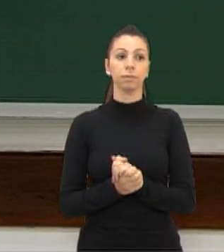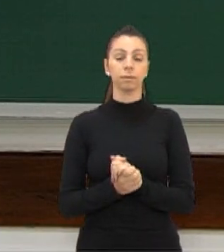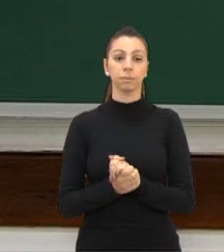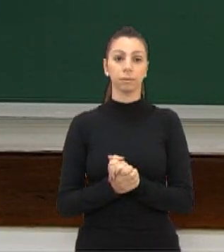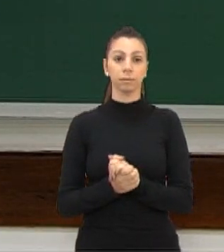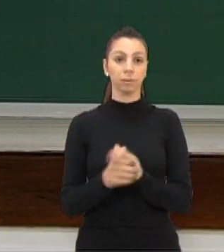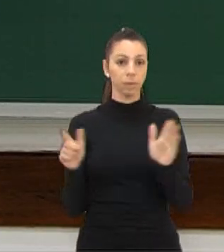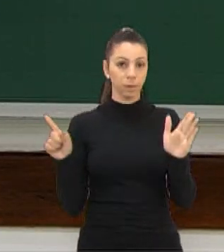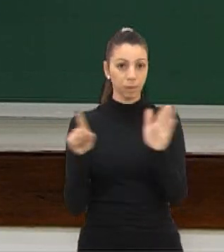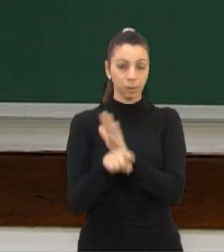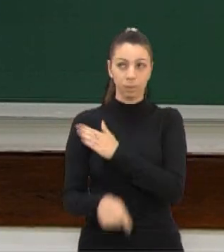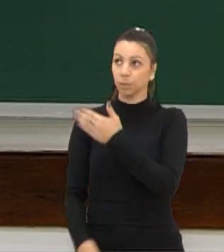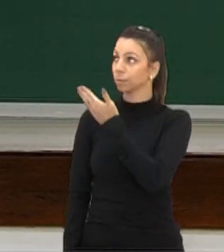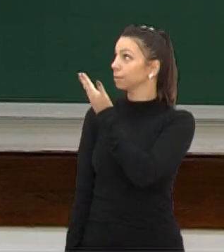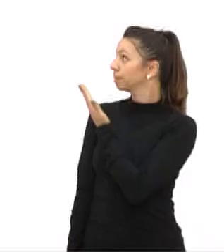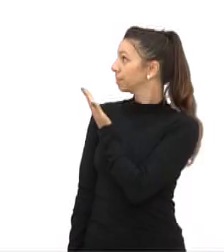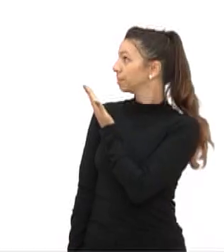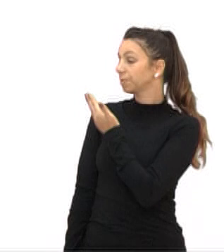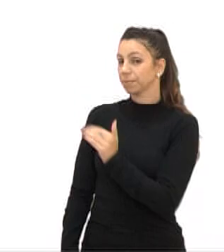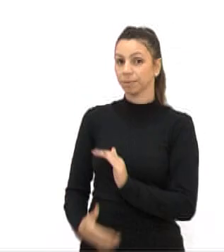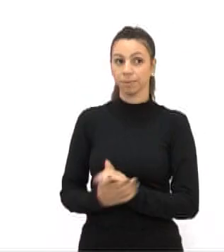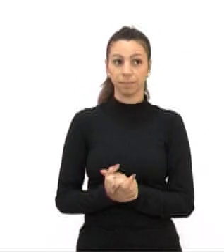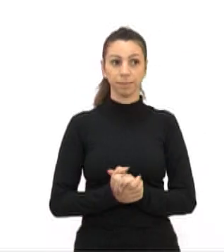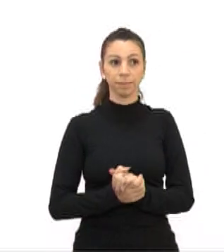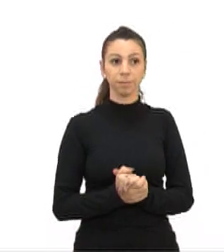quiz em relação a isso daí?